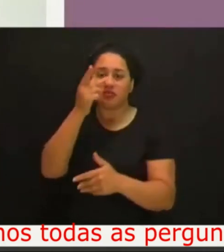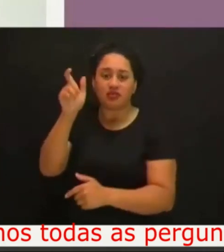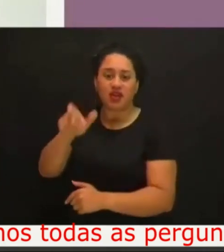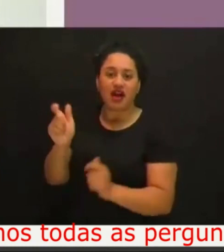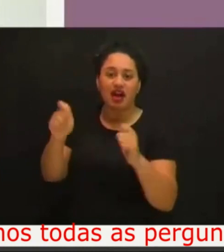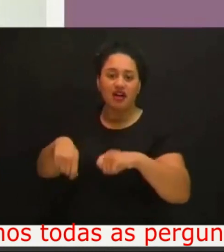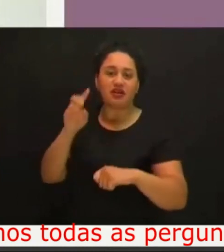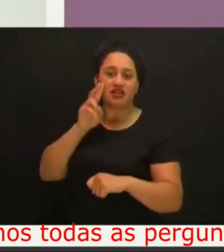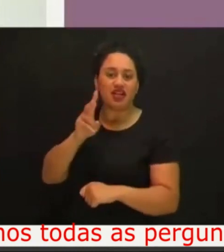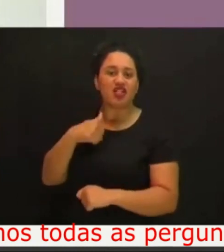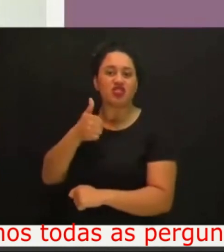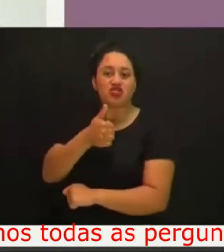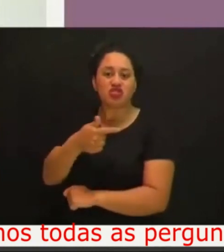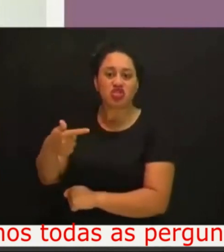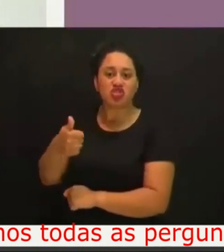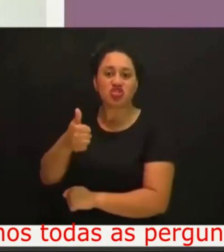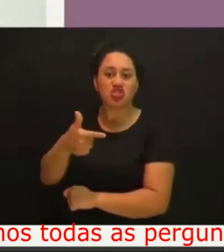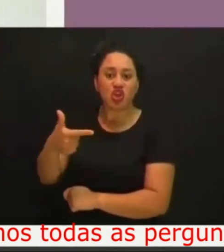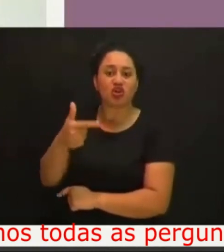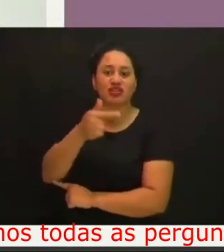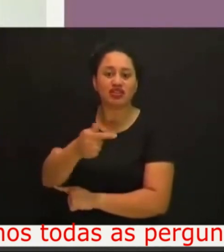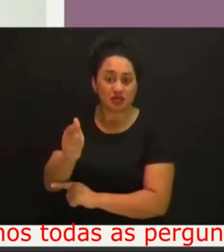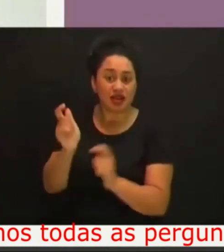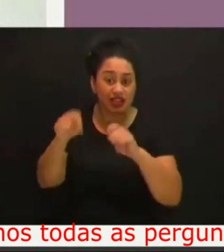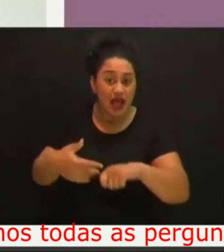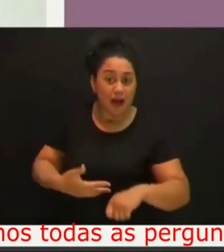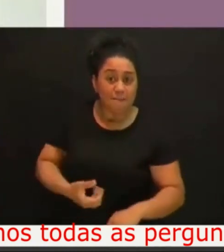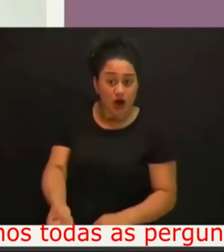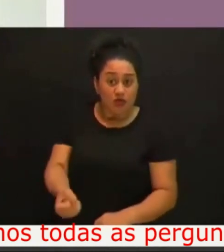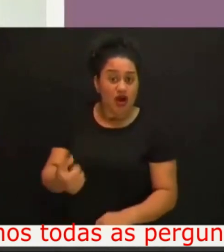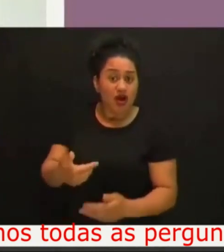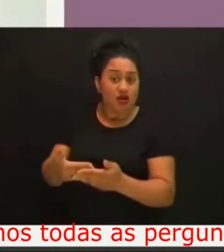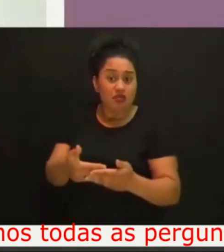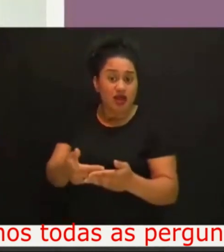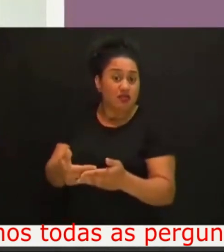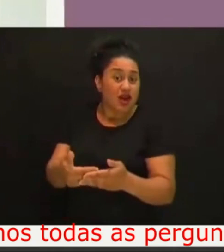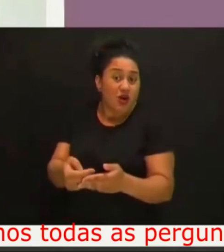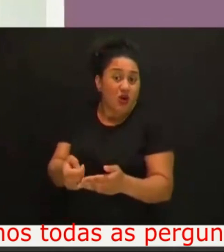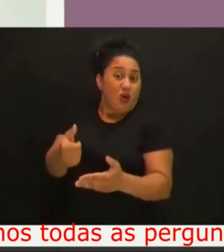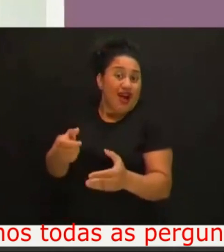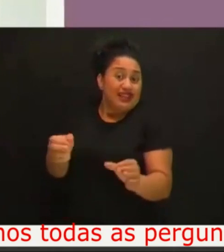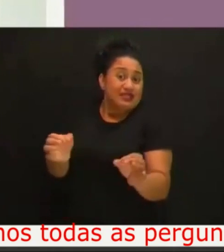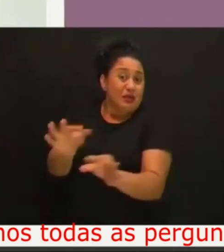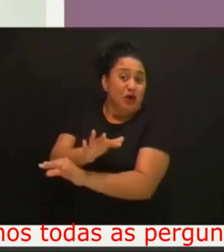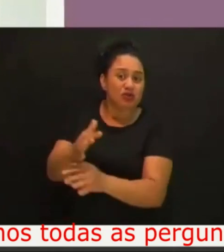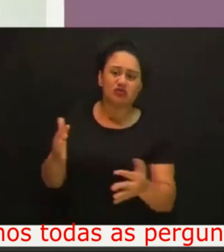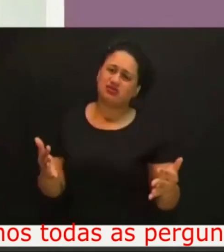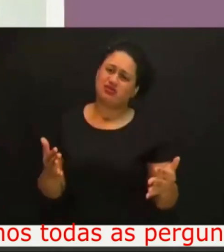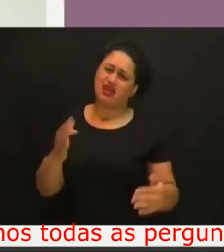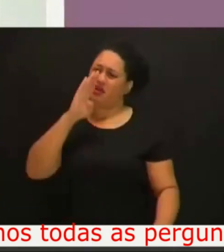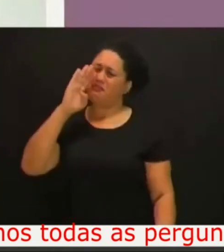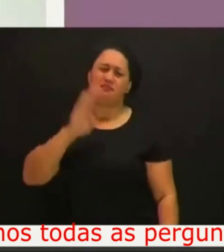12 semanas é possível abortar um bebê que está praticamente pronto? É muito mau